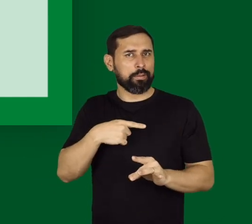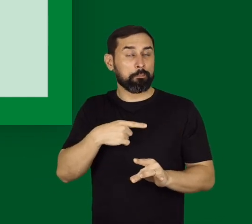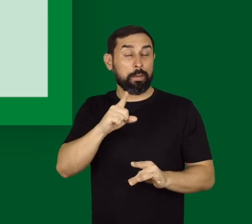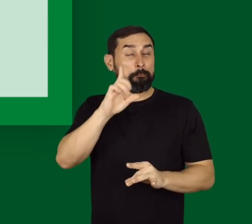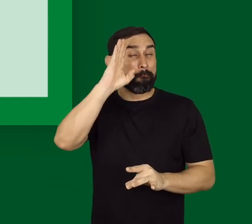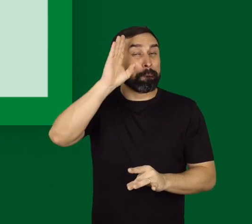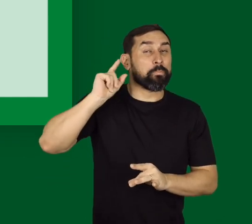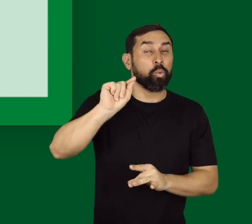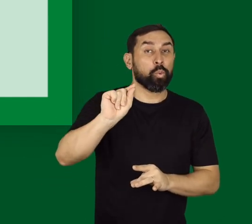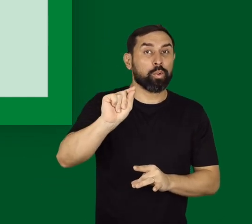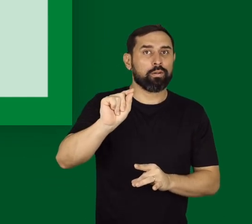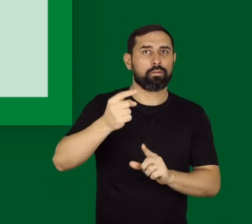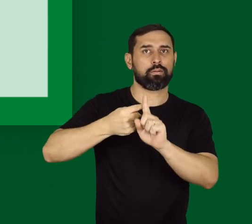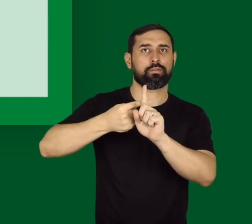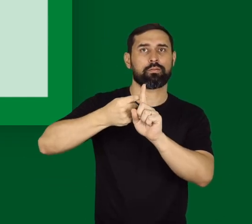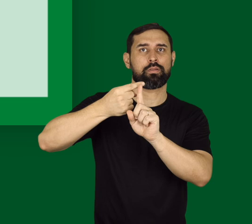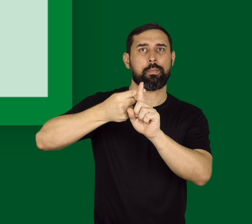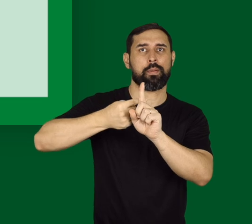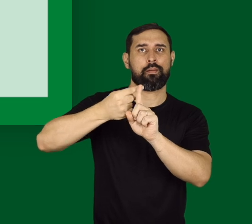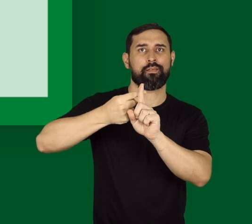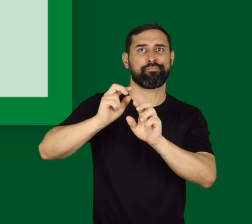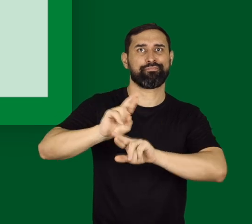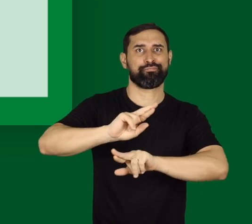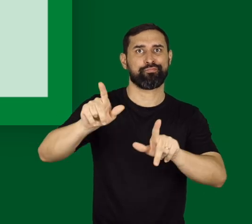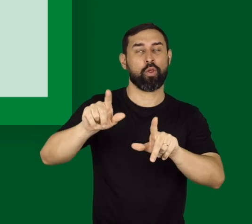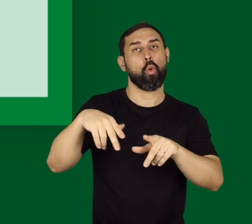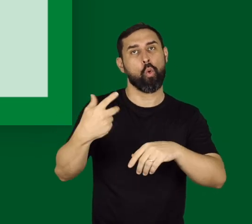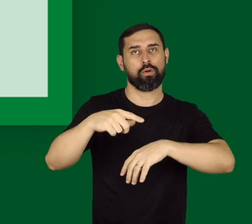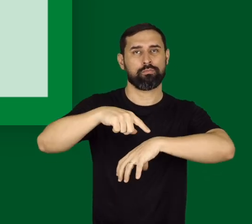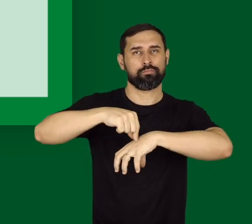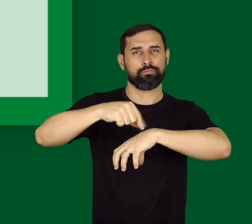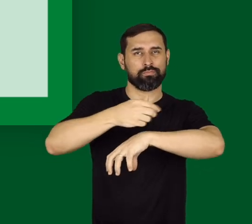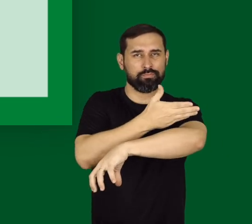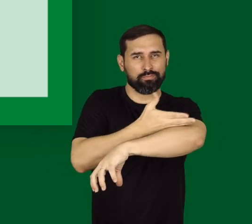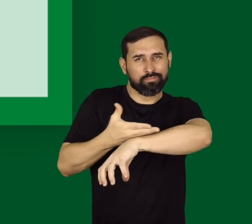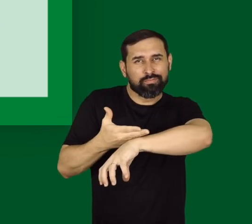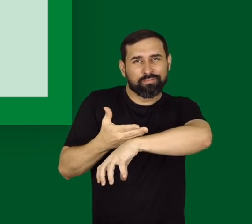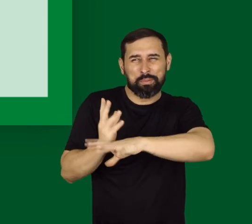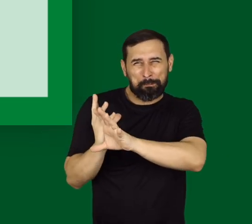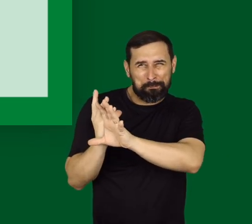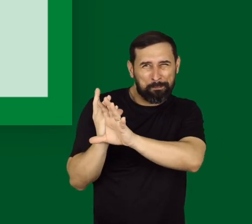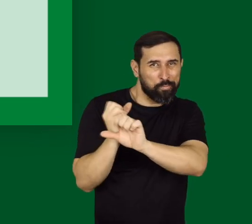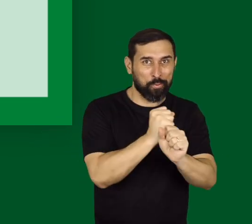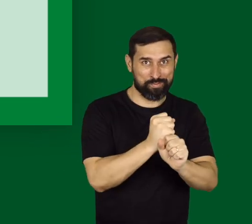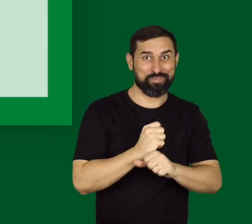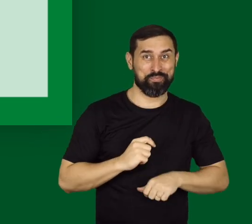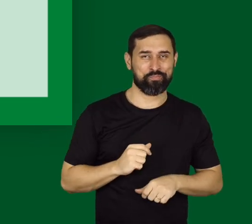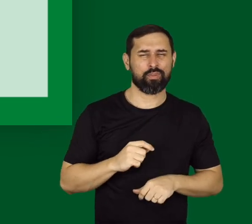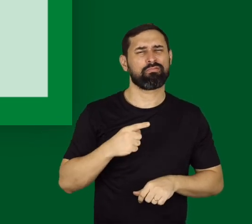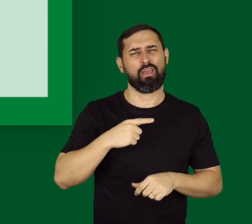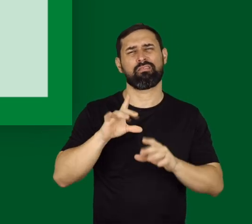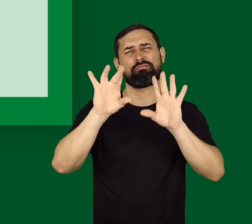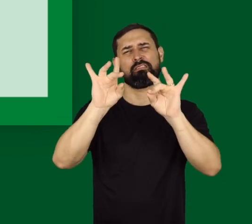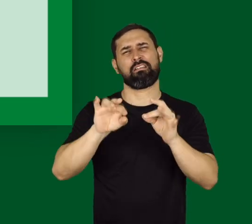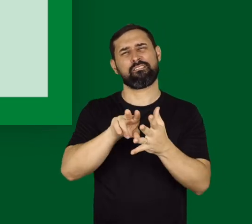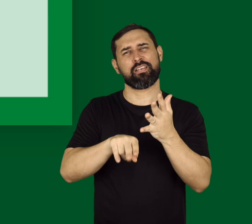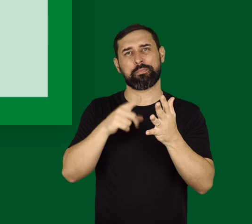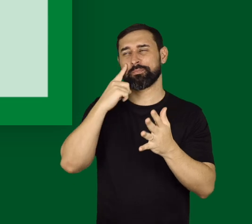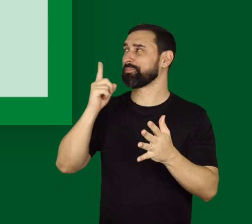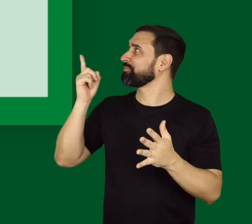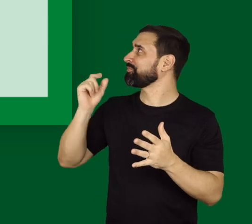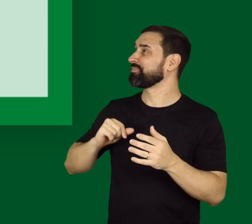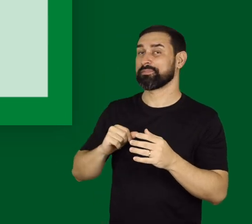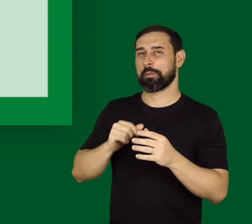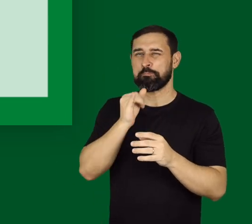vários critérios, né? Mas deve ser a normalidade na temperatura ou na contagem de leucócitos. E aí sim